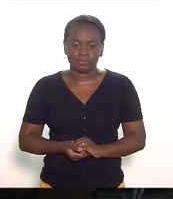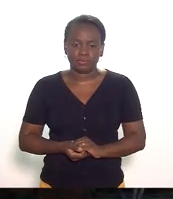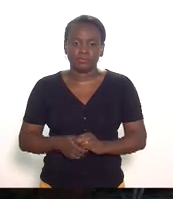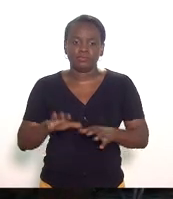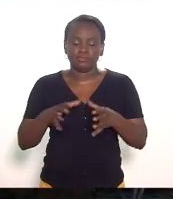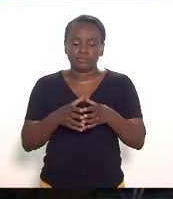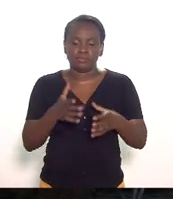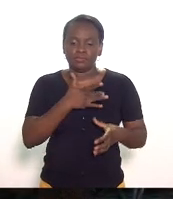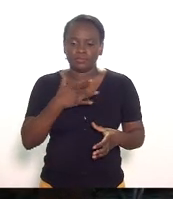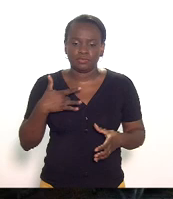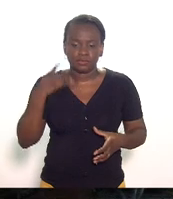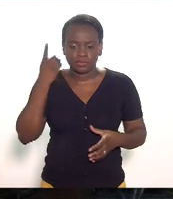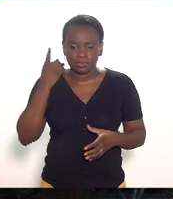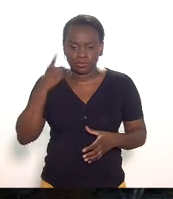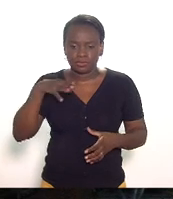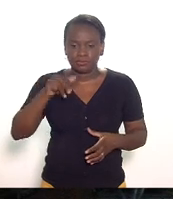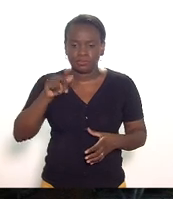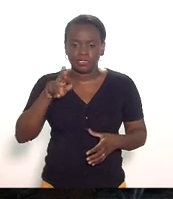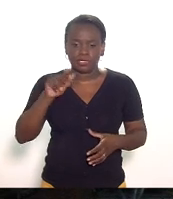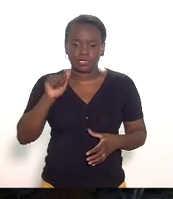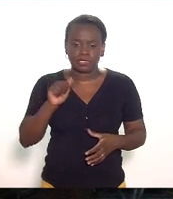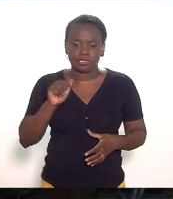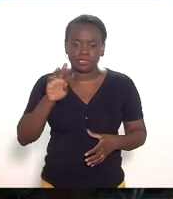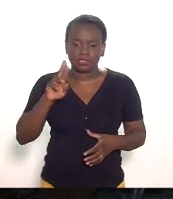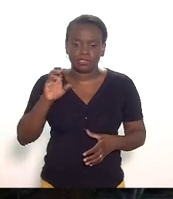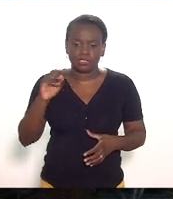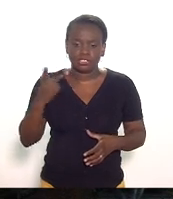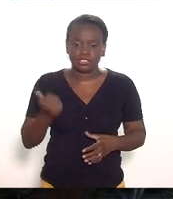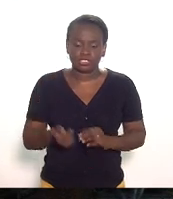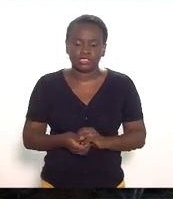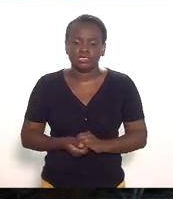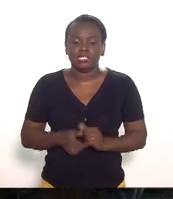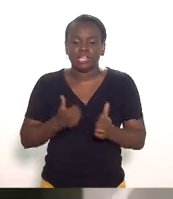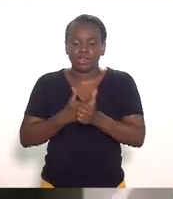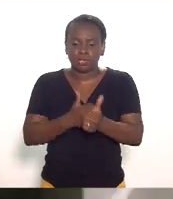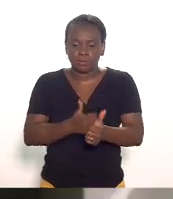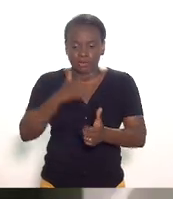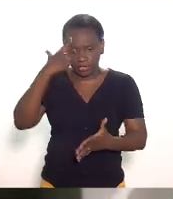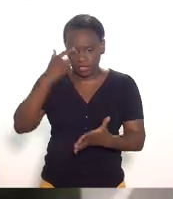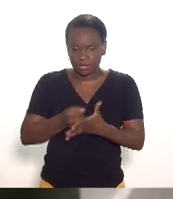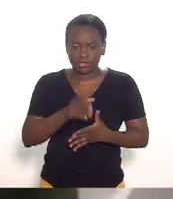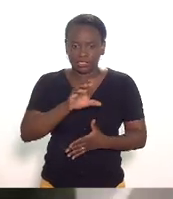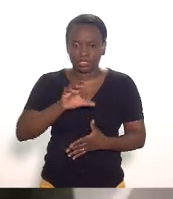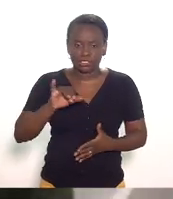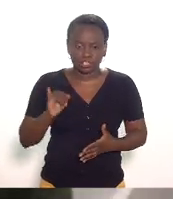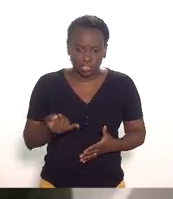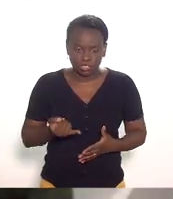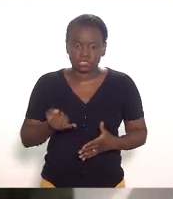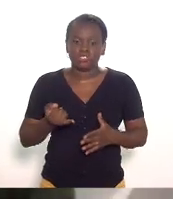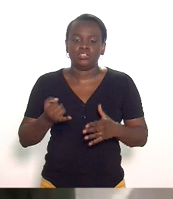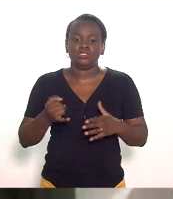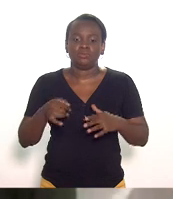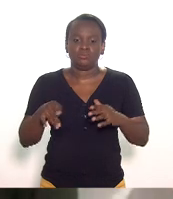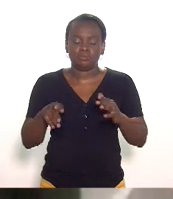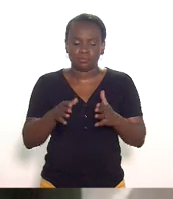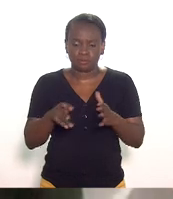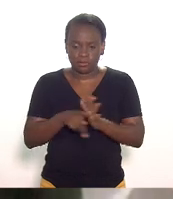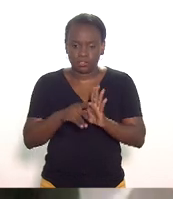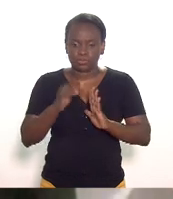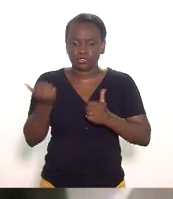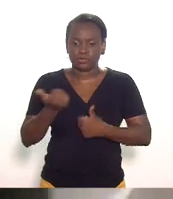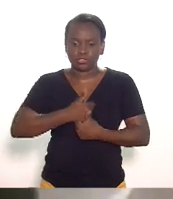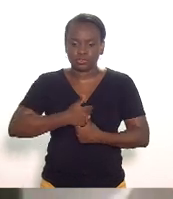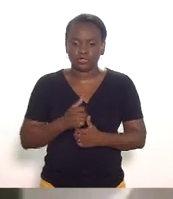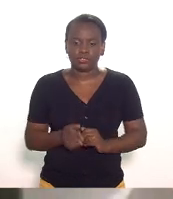Pela Comissão de Saúde, deputada Marta Rocha. Acompanho o parecer da CCJ nos termos do substitutivo.